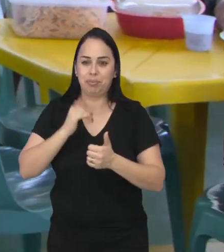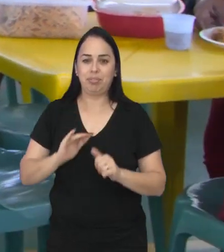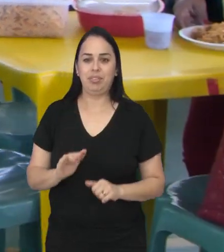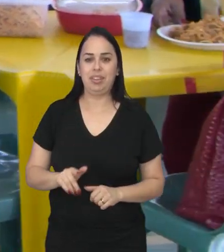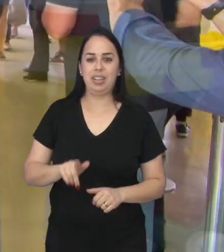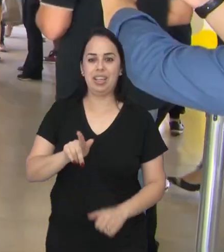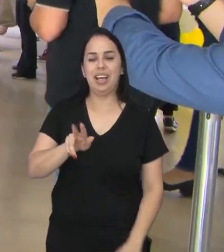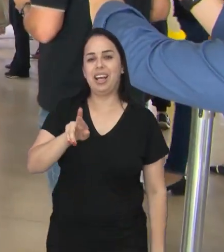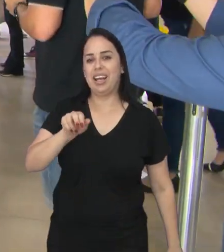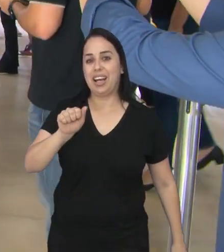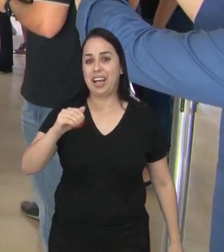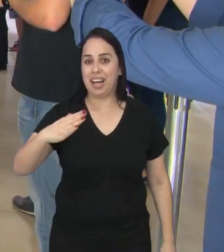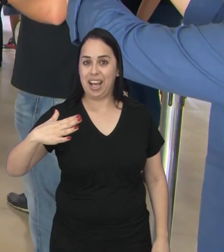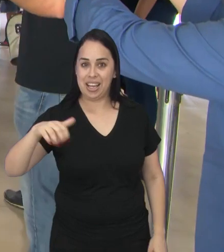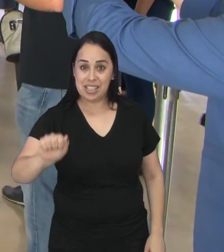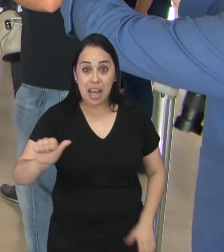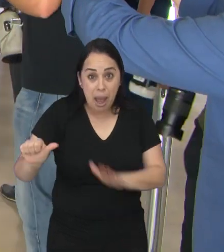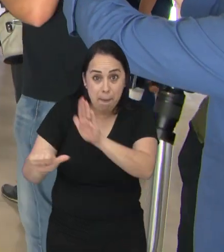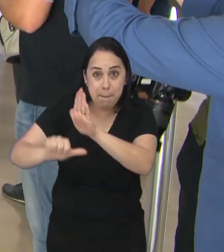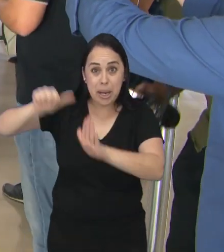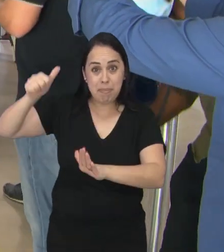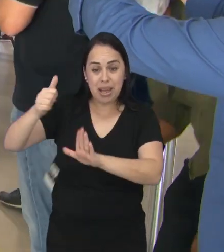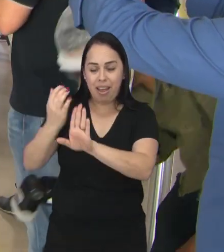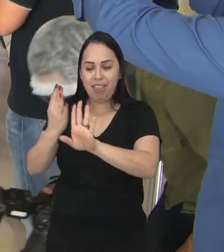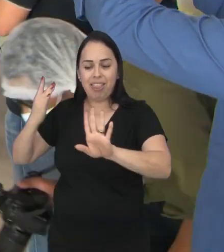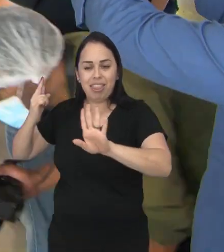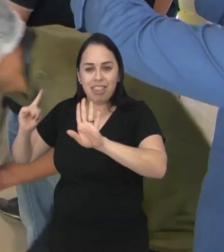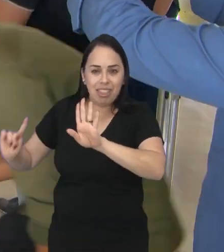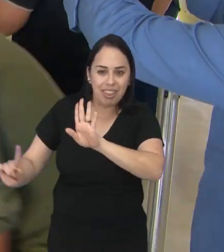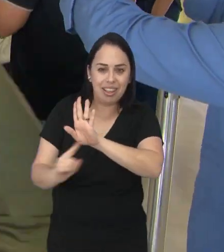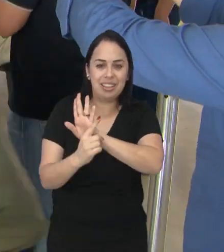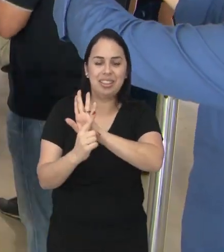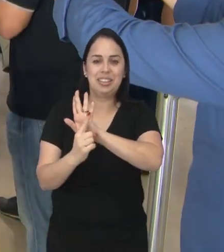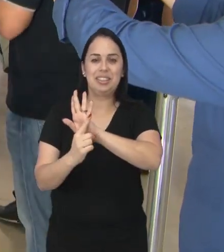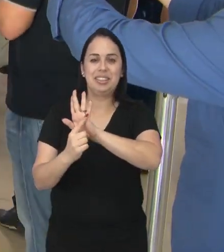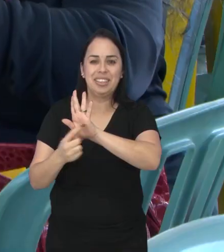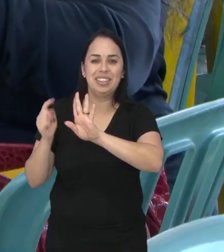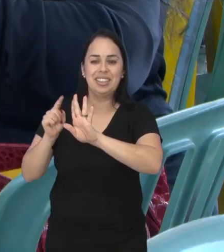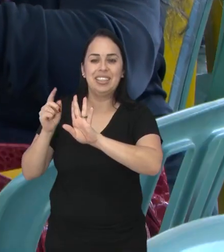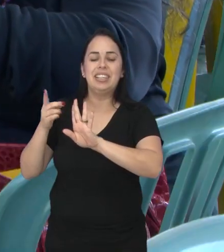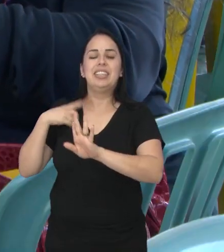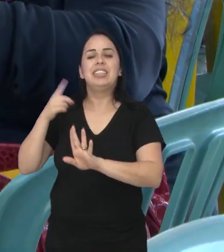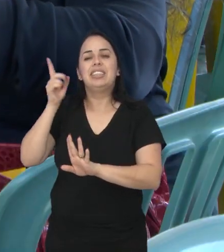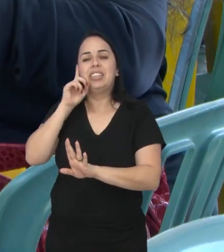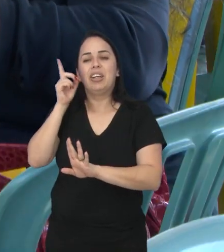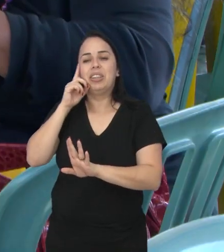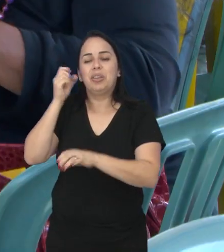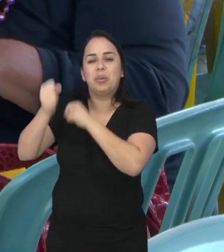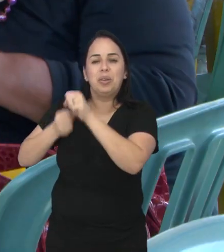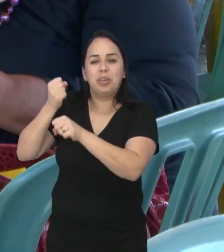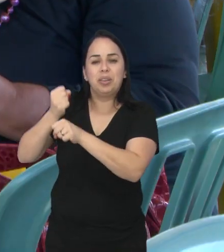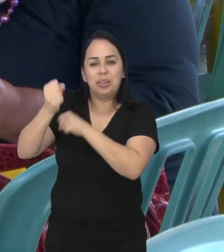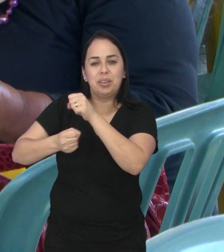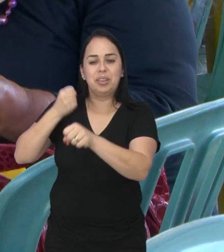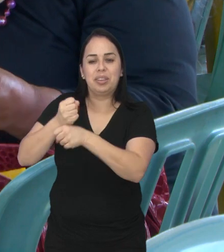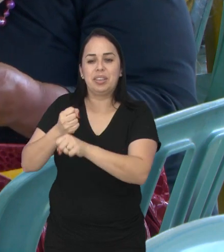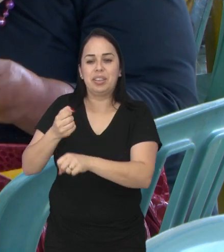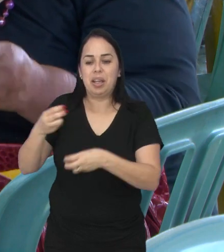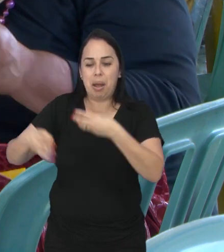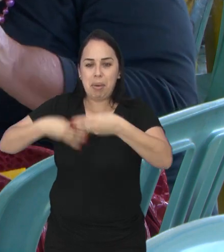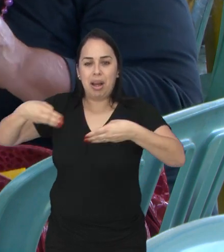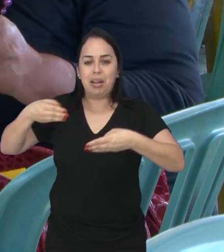a macarronada a dona Graça 23 anos é a primeira da fila que afirma que a cada ano que passa